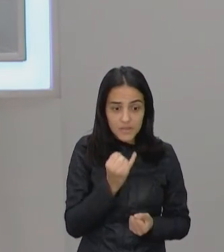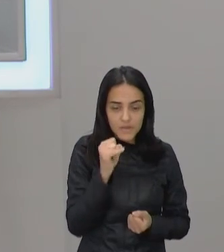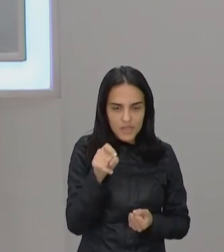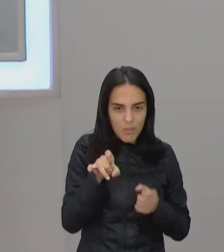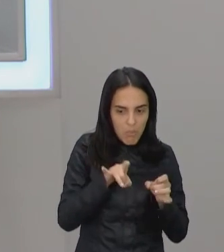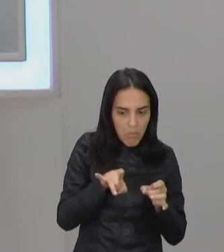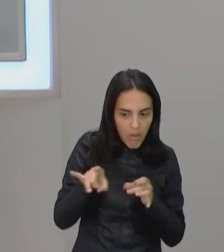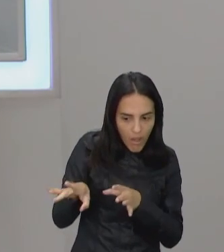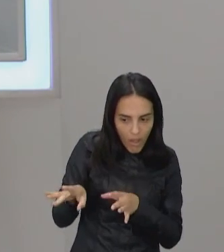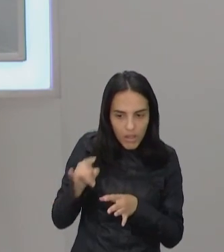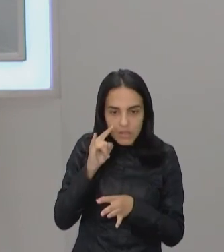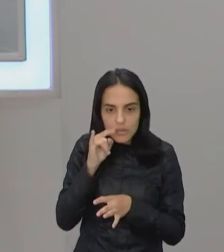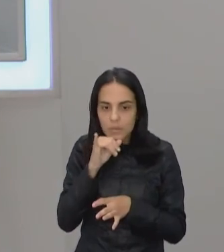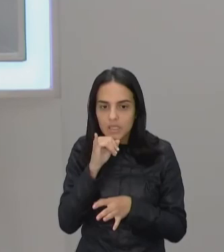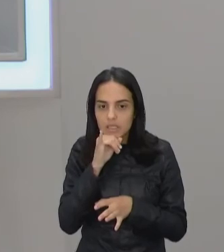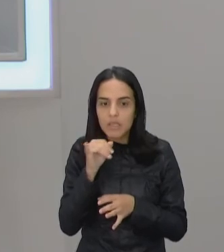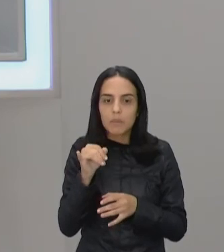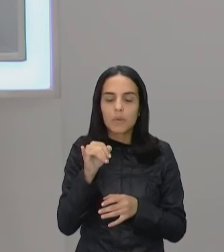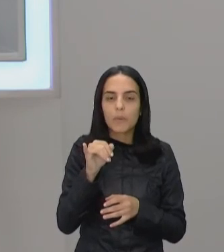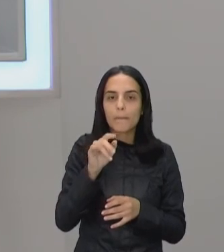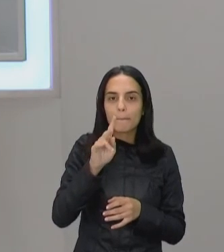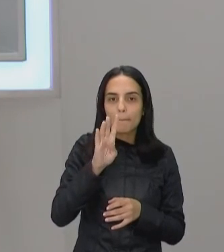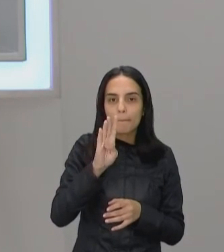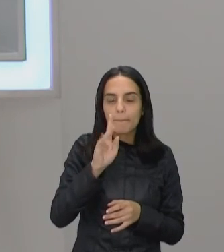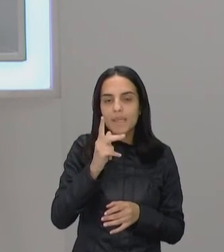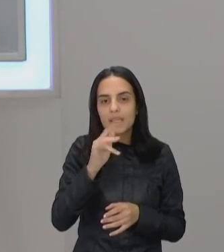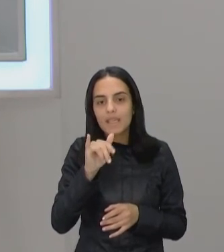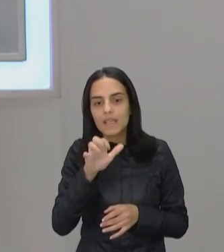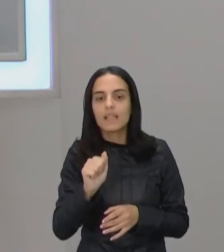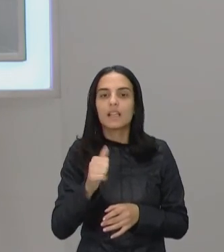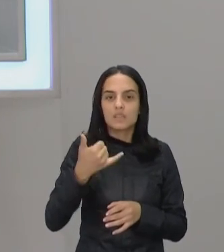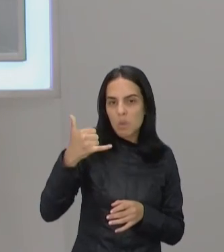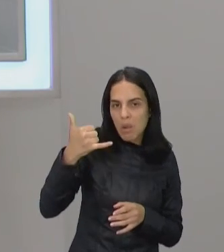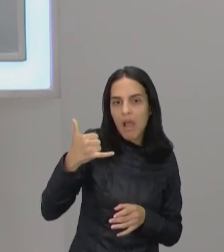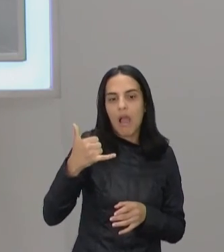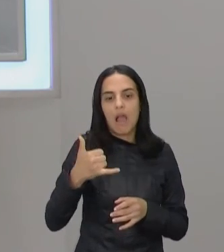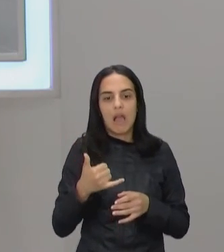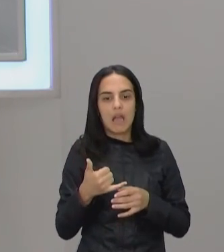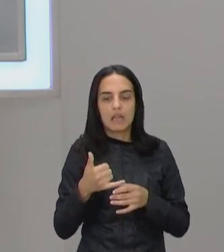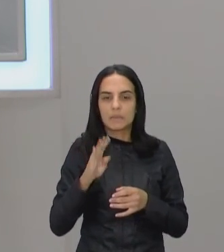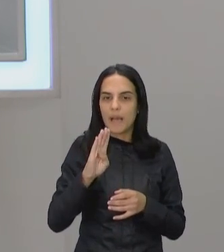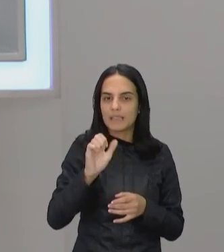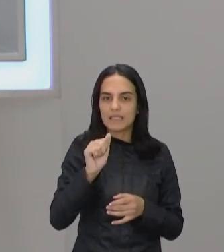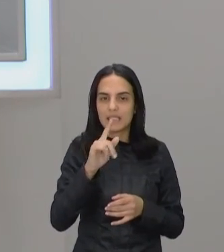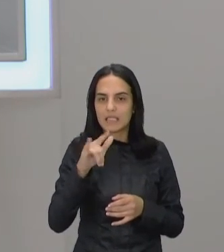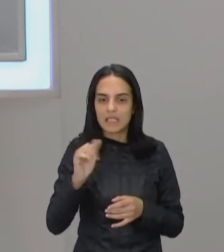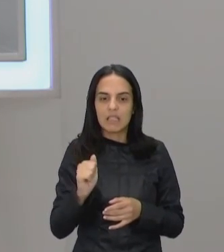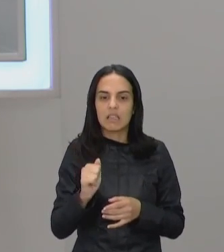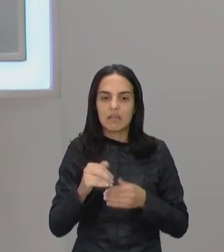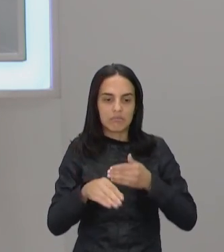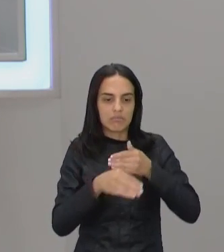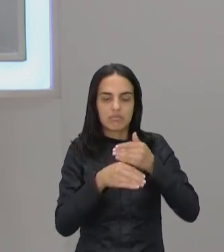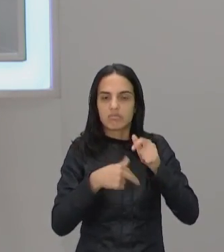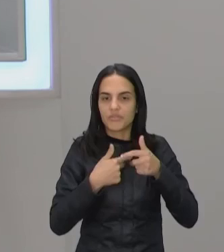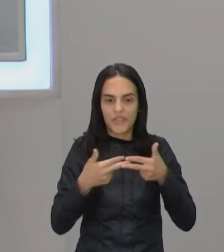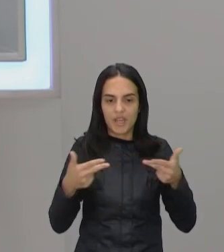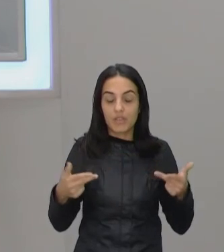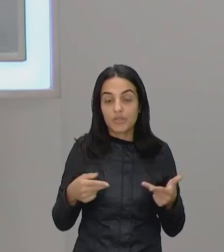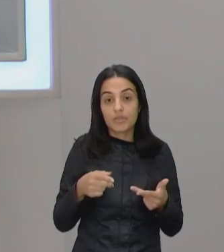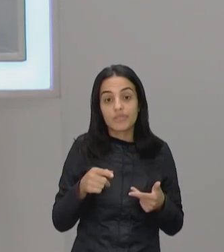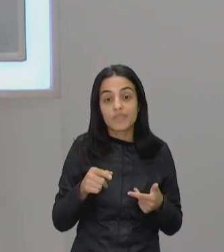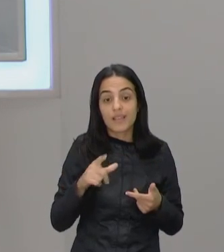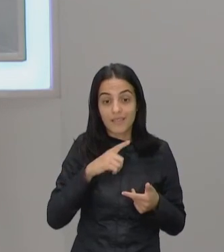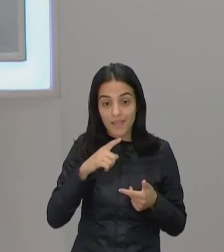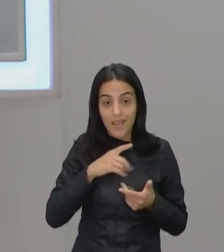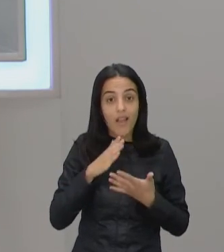descarte irregular de pilhas e baterias, né, bateria de celular ou pilha que você utilizou num brinquedo ou no controle remoto, a pilha